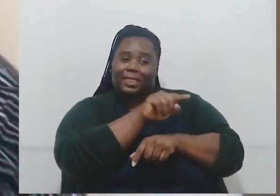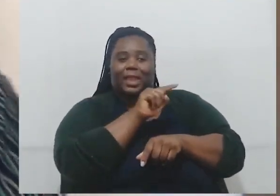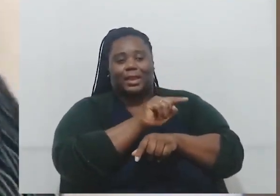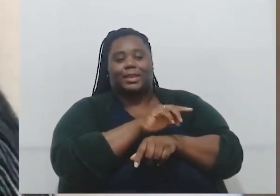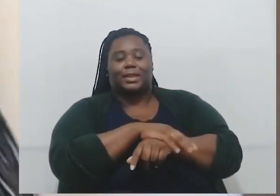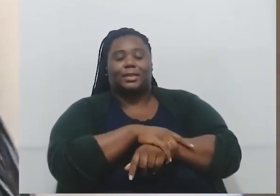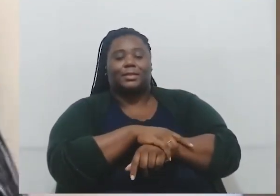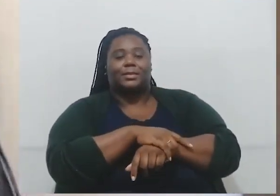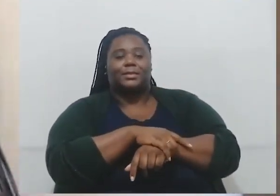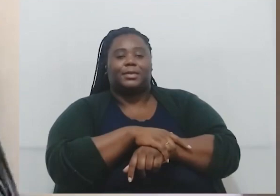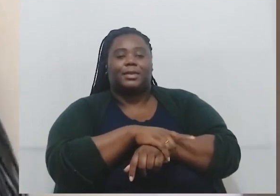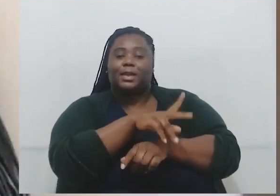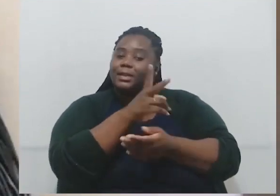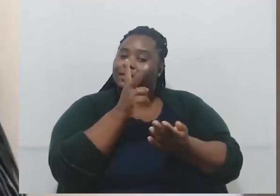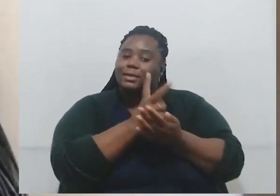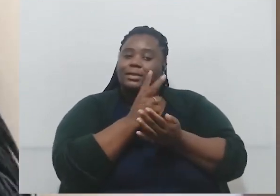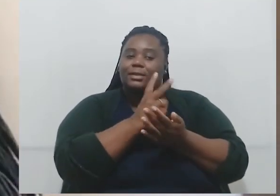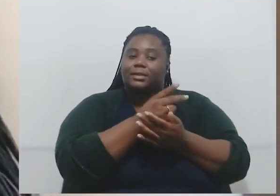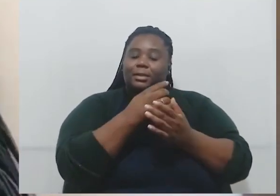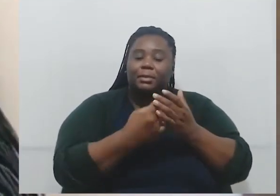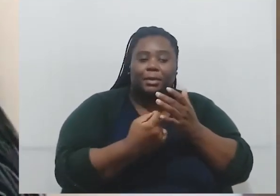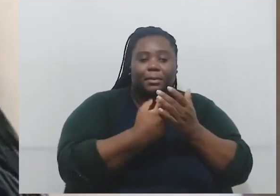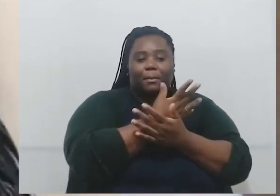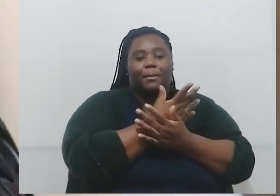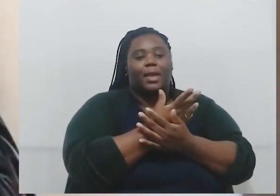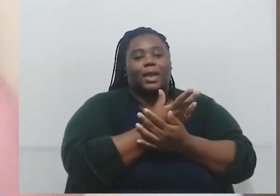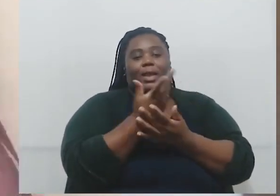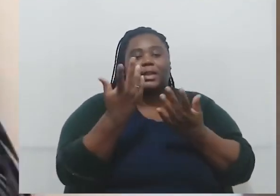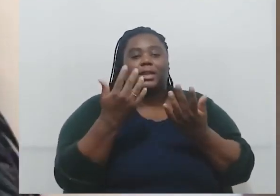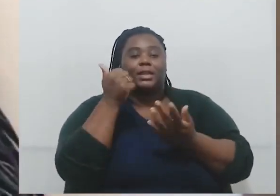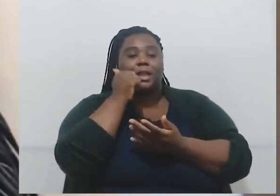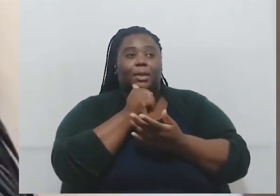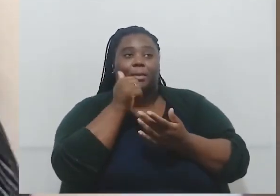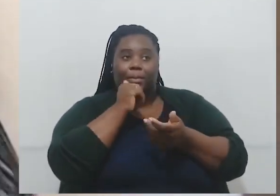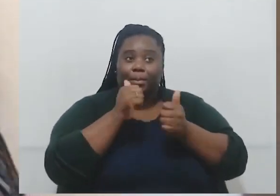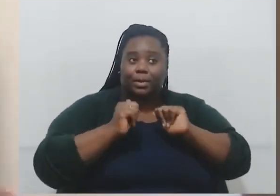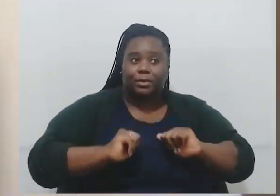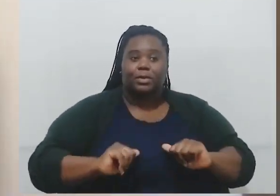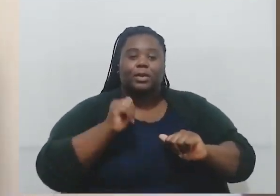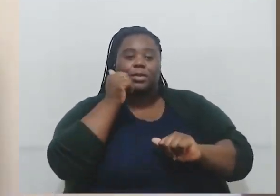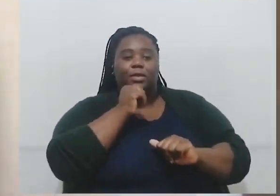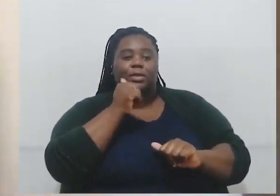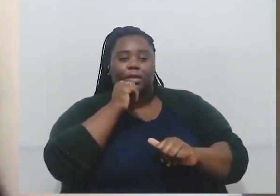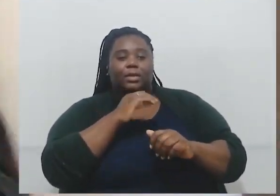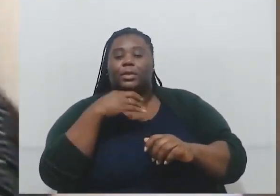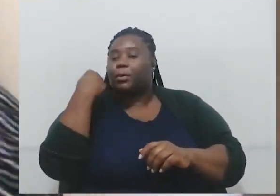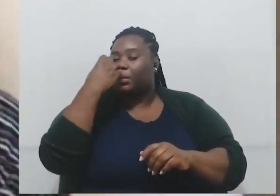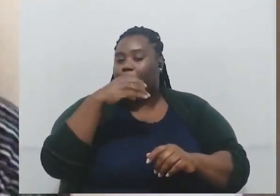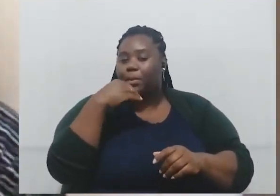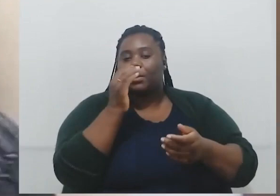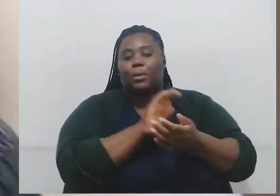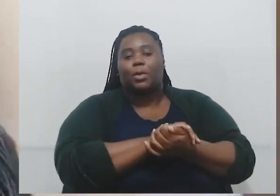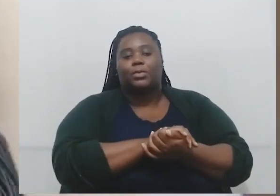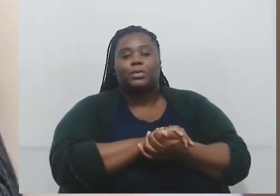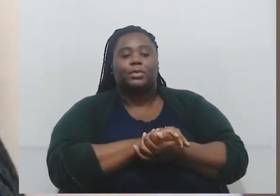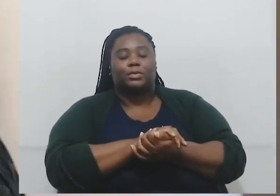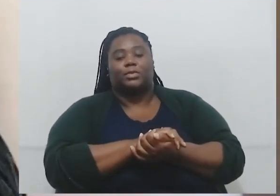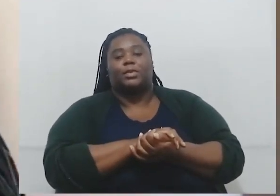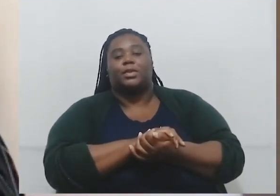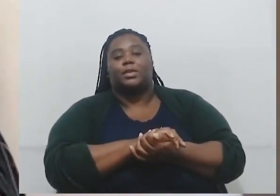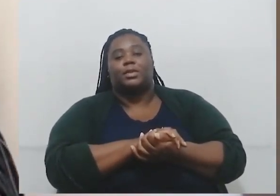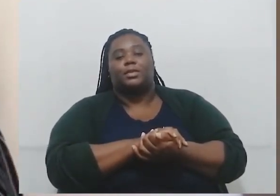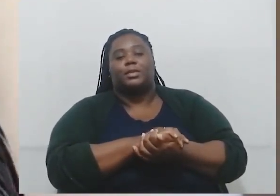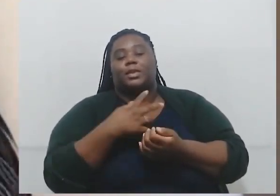Almodóvar. Ele sempre aparece, essas figuras femininas do Almodóvar. Música também, musicalmente, eu